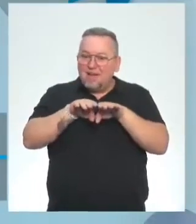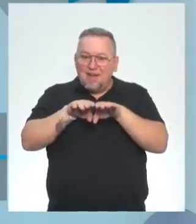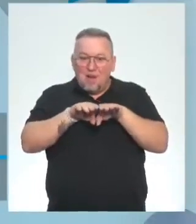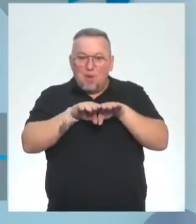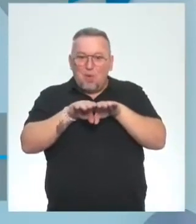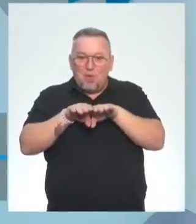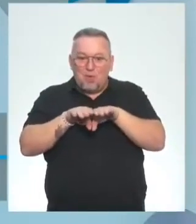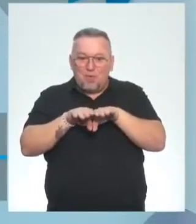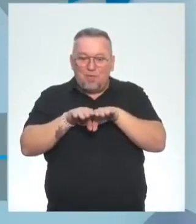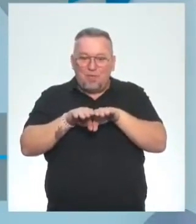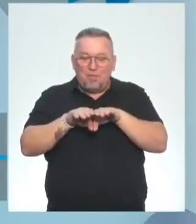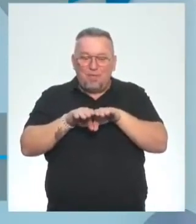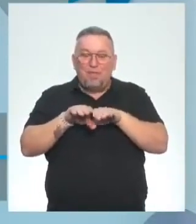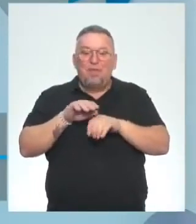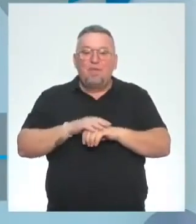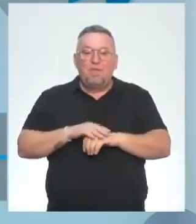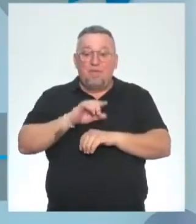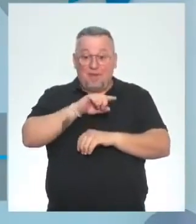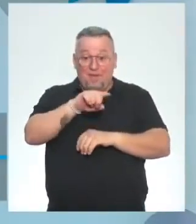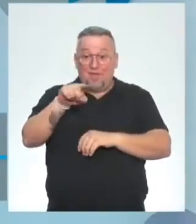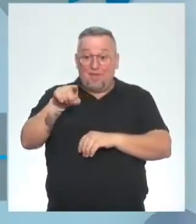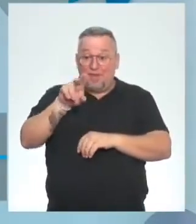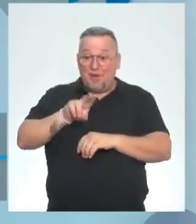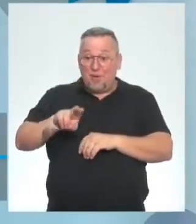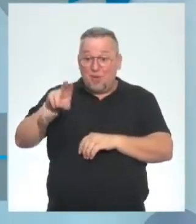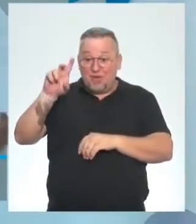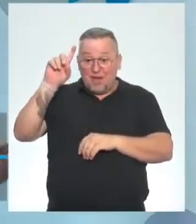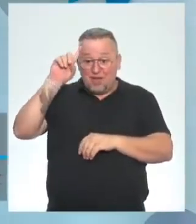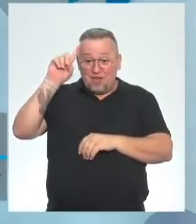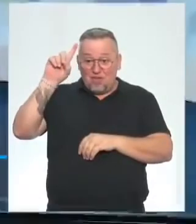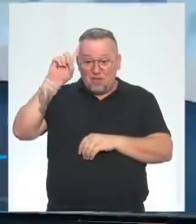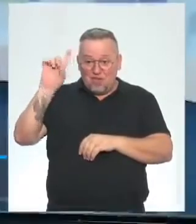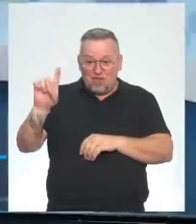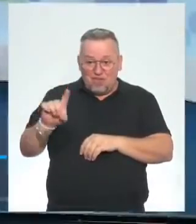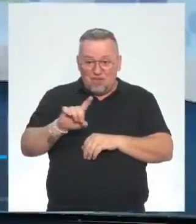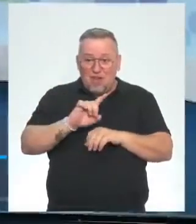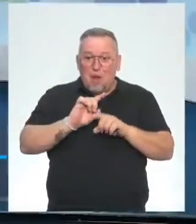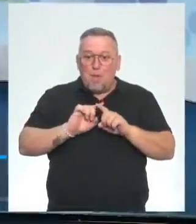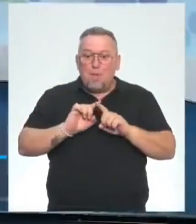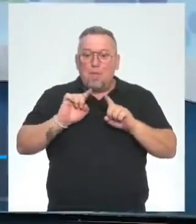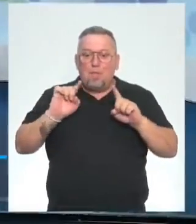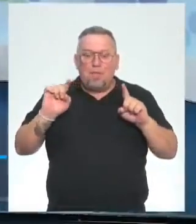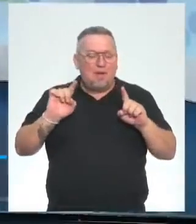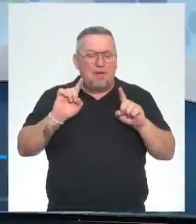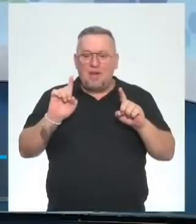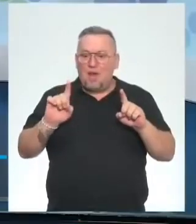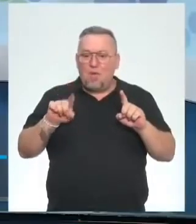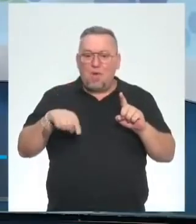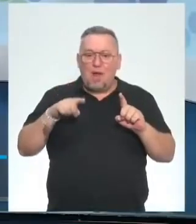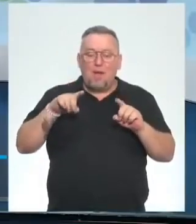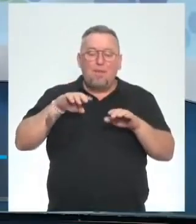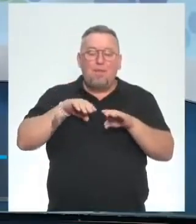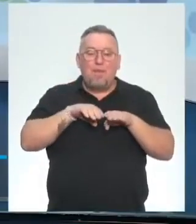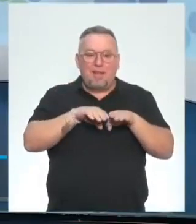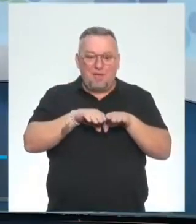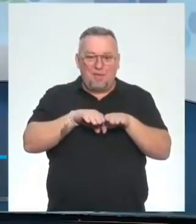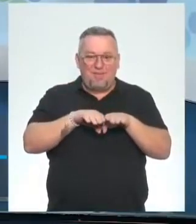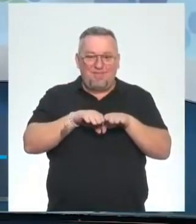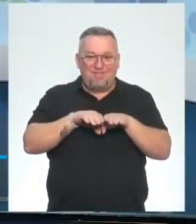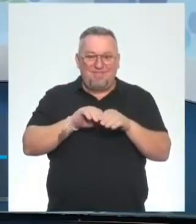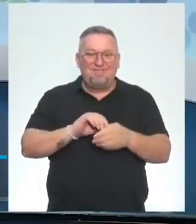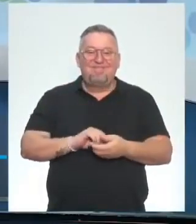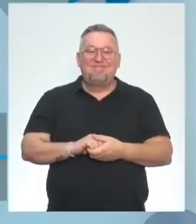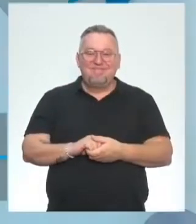Essas medidas excepcionais que você usa no dia a dia, mas que não se tornam padrão. Bacana. Beleza?